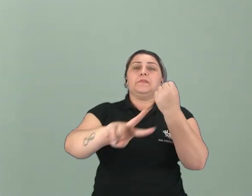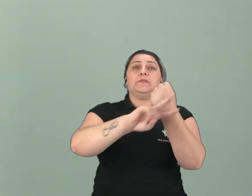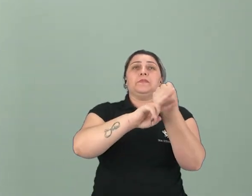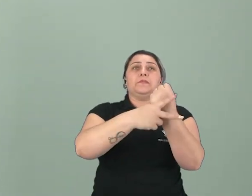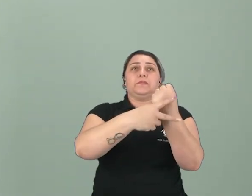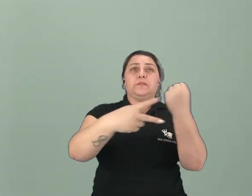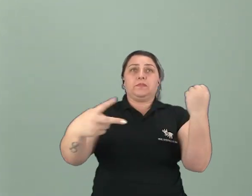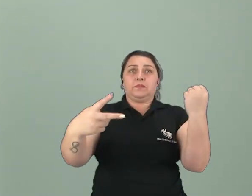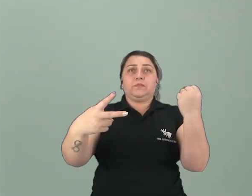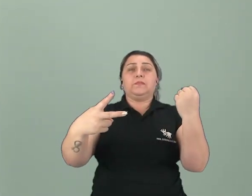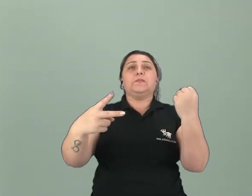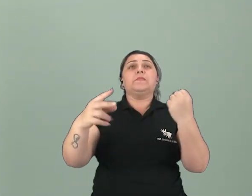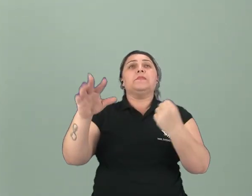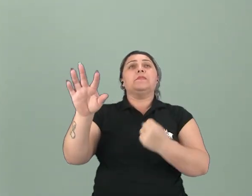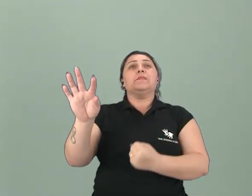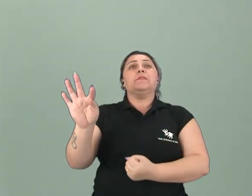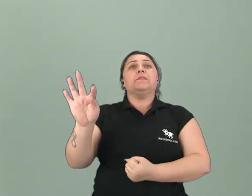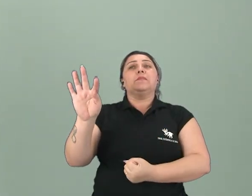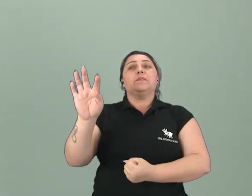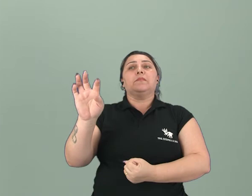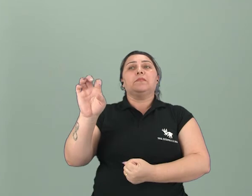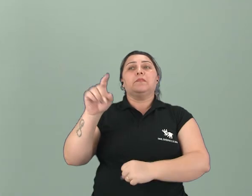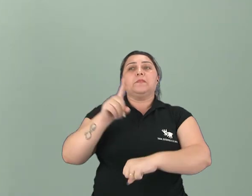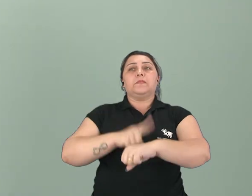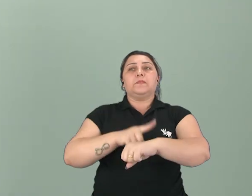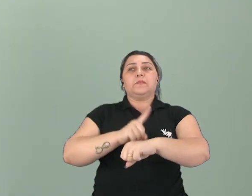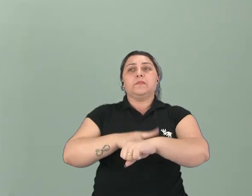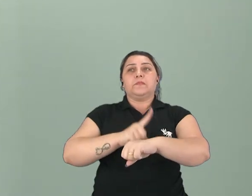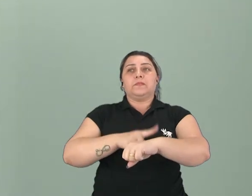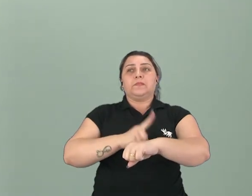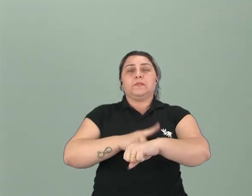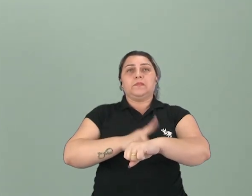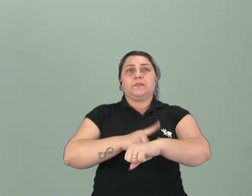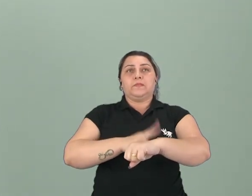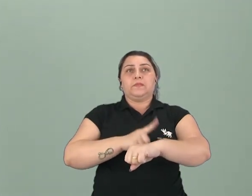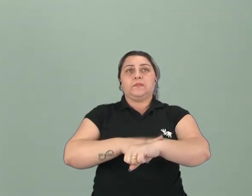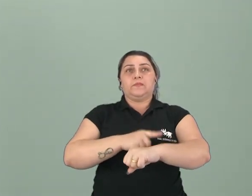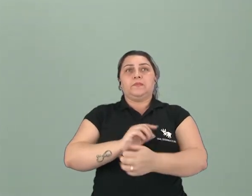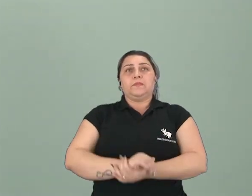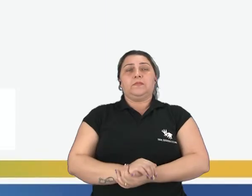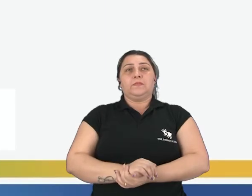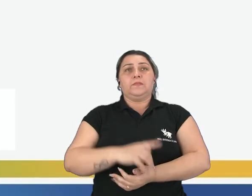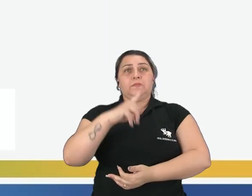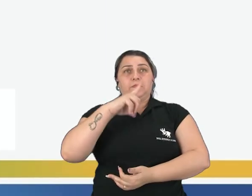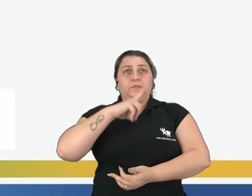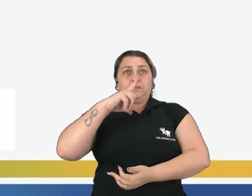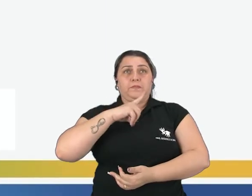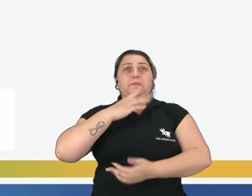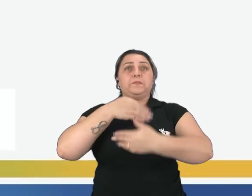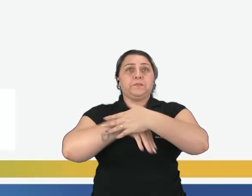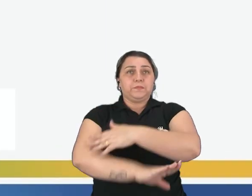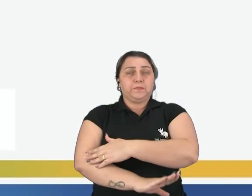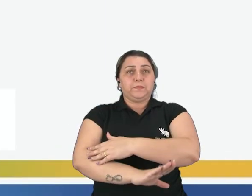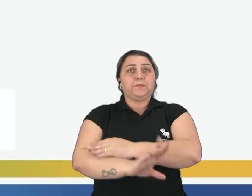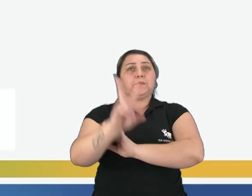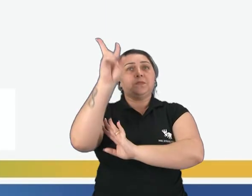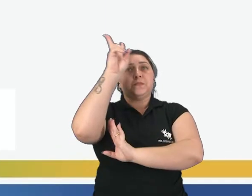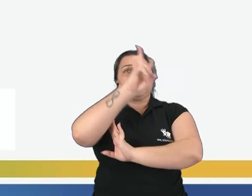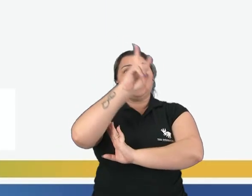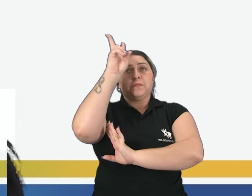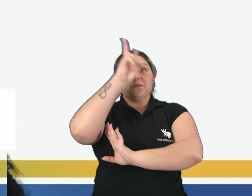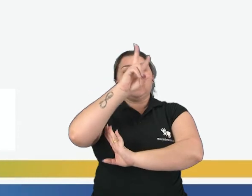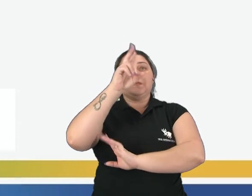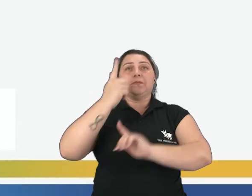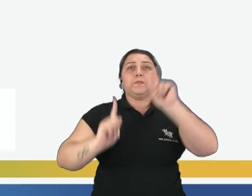fragmento que a gente leu, a sequência de tempo, a sequência temporal. Eu tenho guardado em minha lembrança